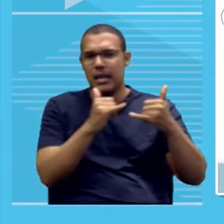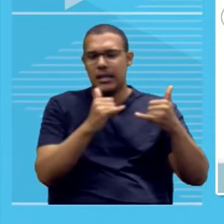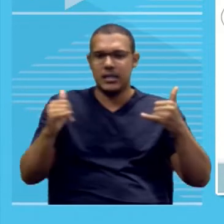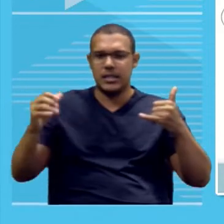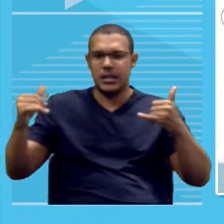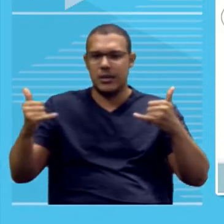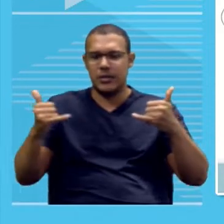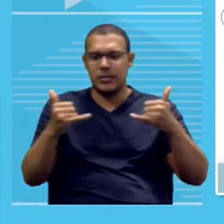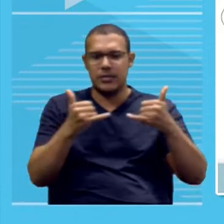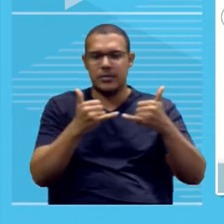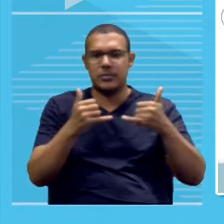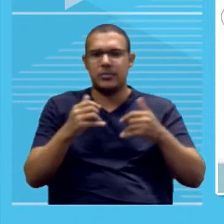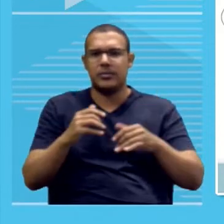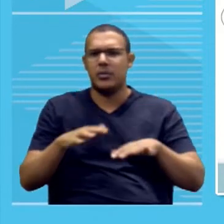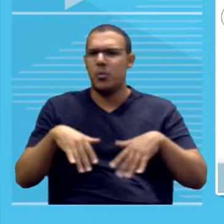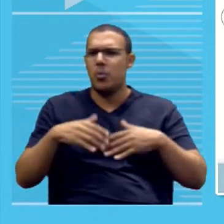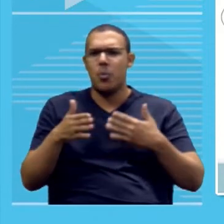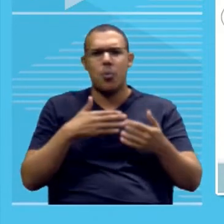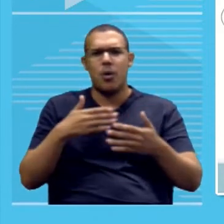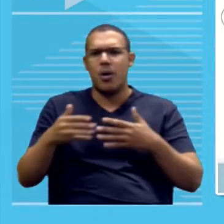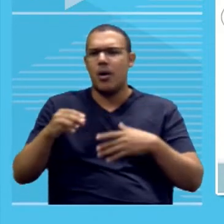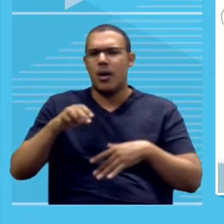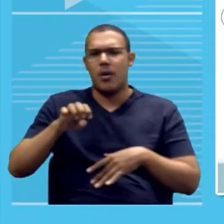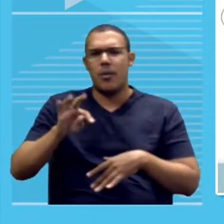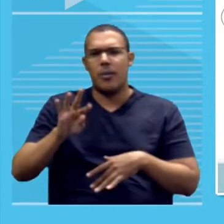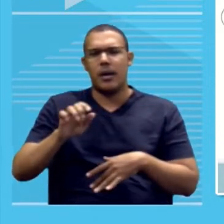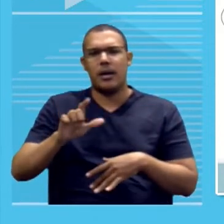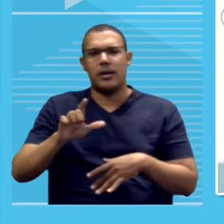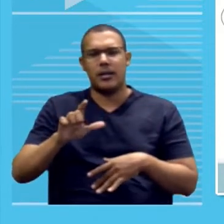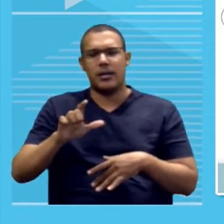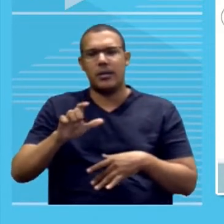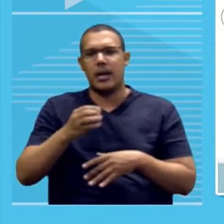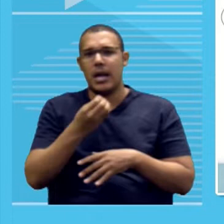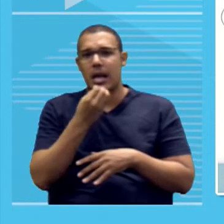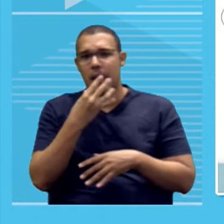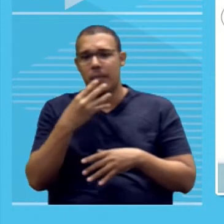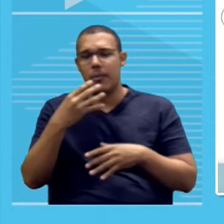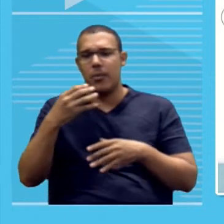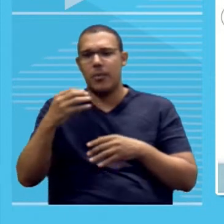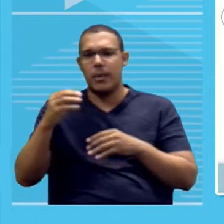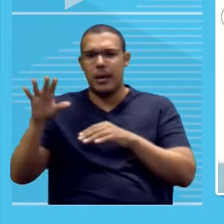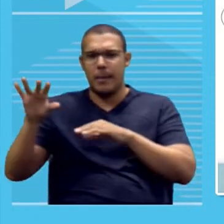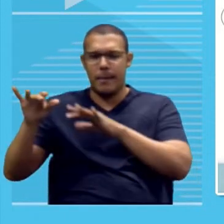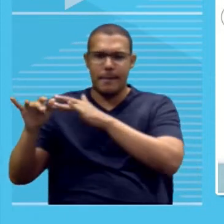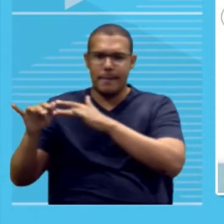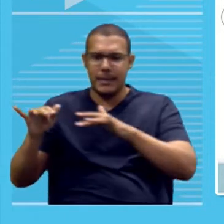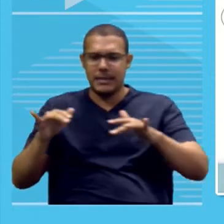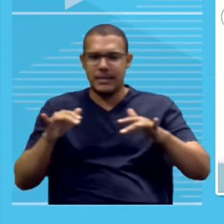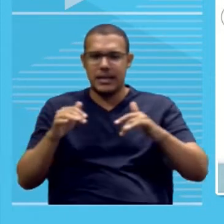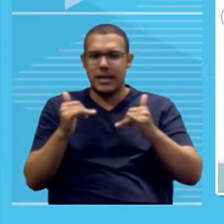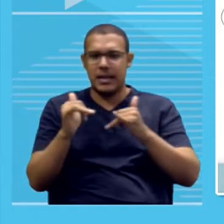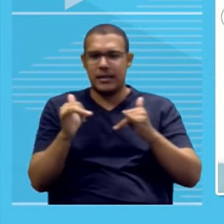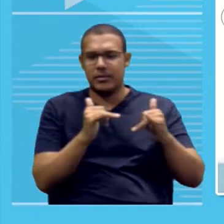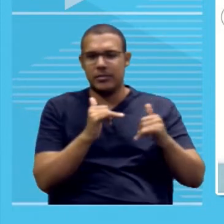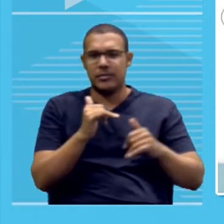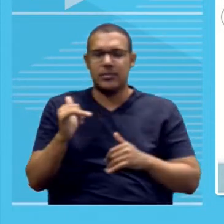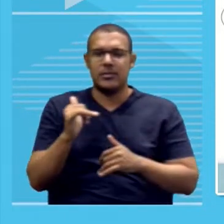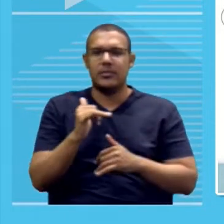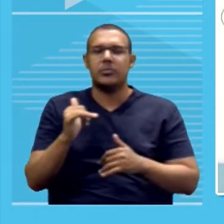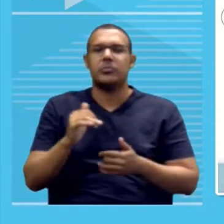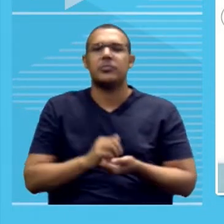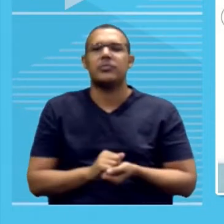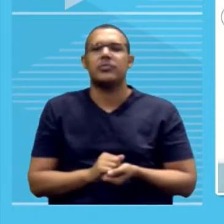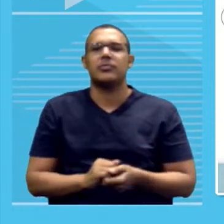certo? Assim como todo metal. Todo metal, ele é um bom condutor de eletricidade e um bom